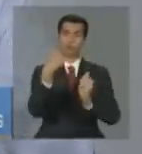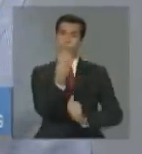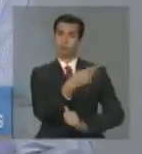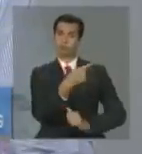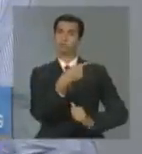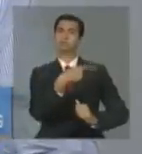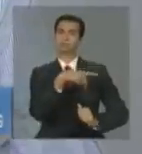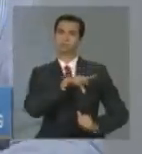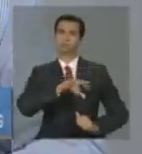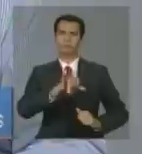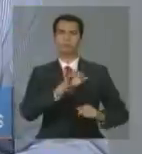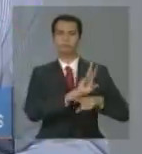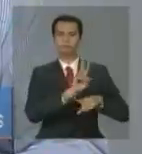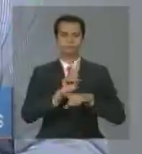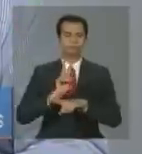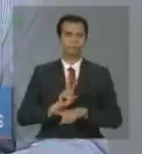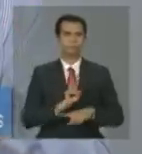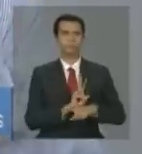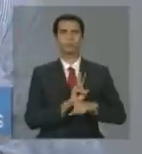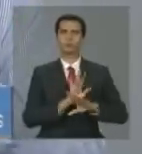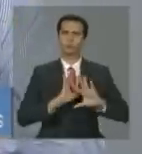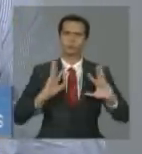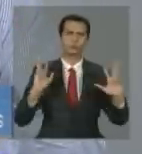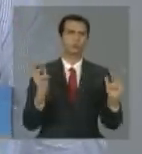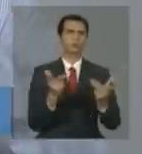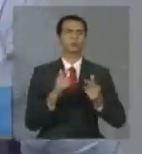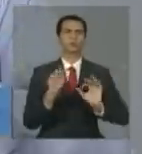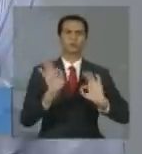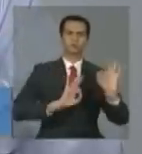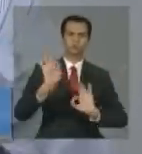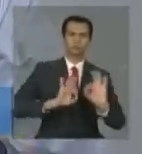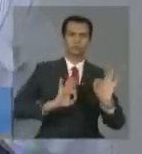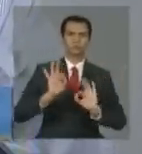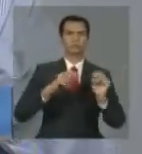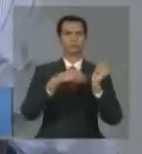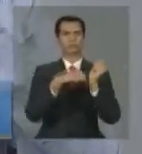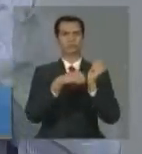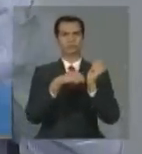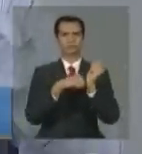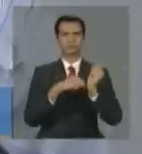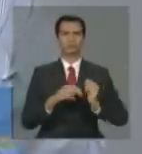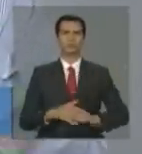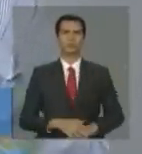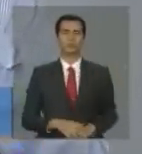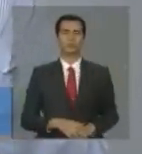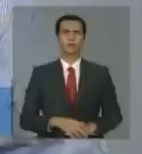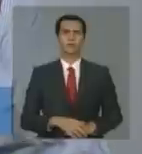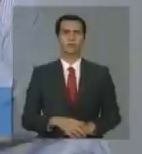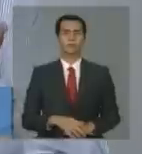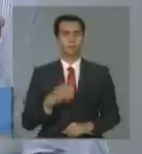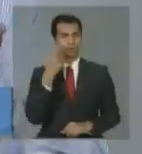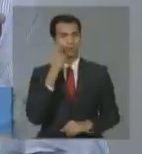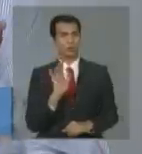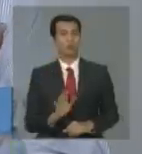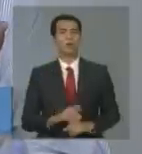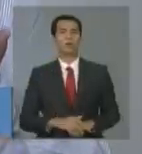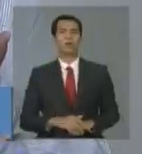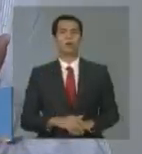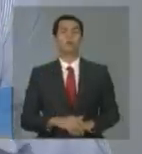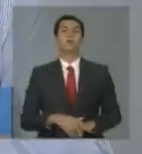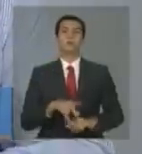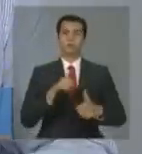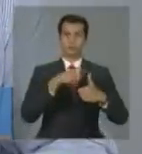que regulamenta a nova política. Então, eu vou dar uma olhadinha, ele vai definir o cadastro dos